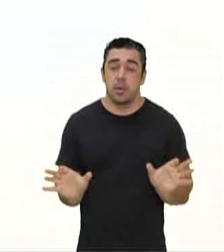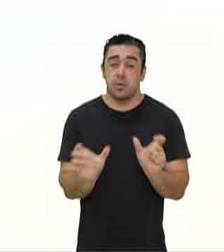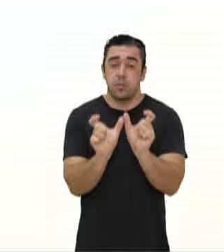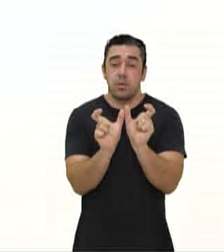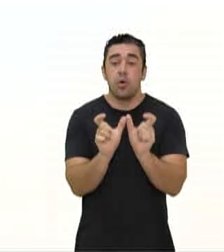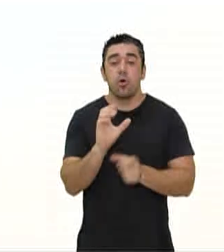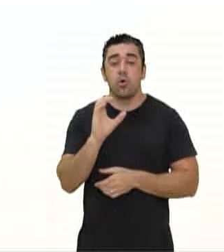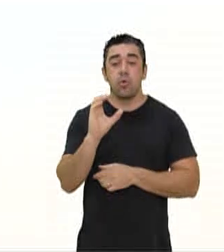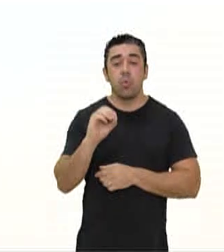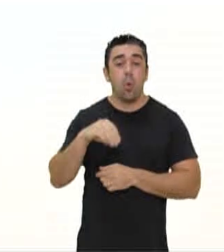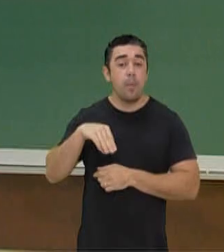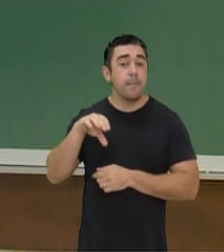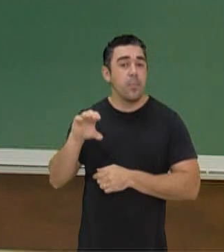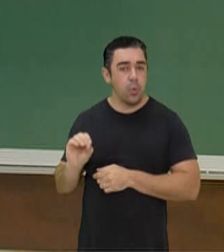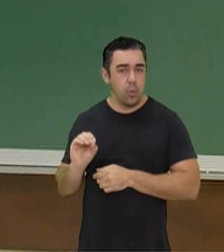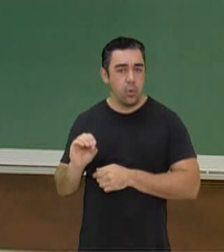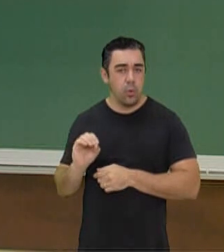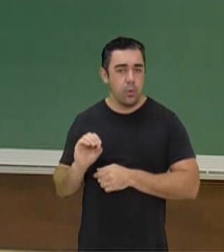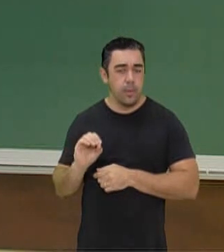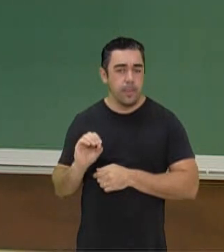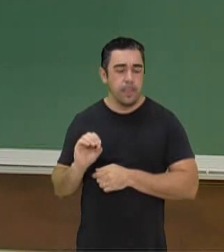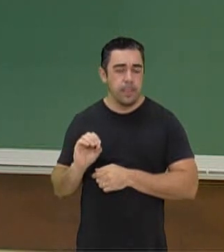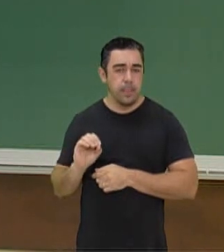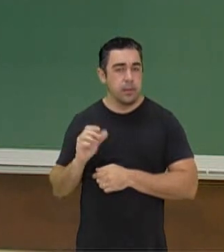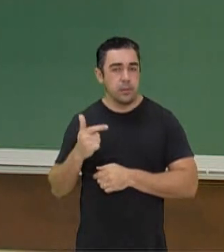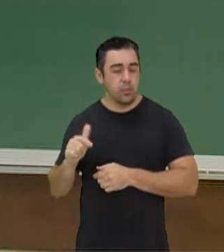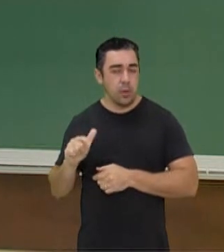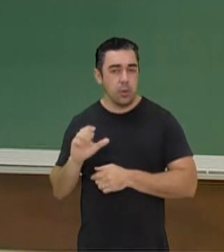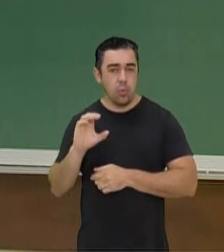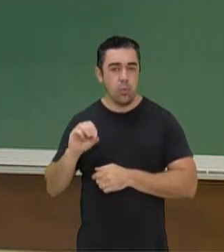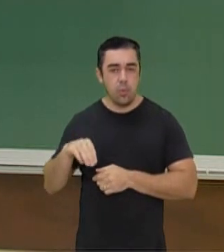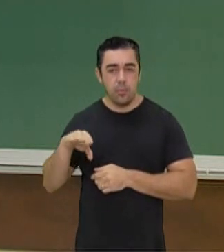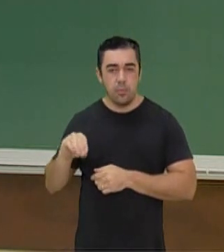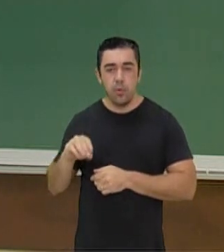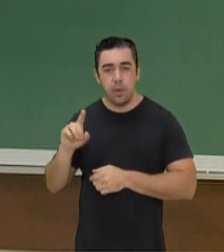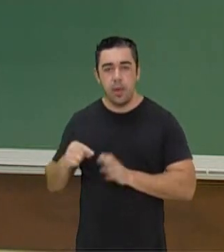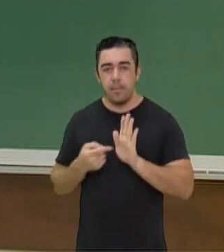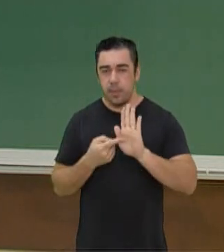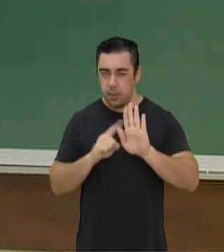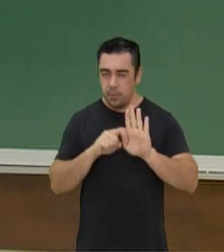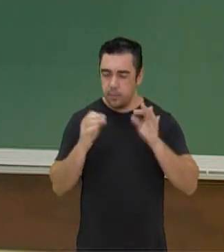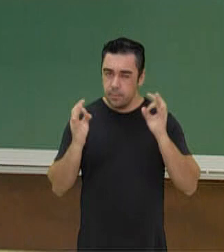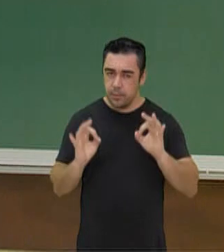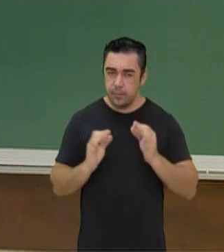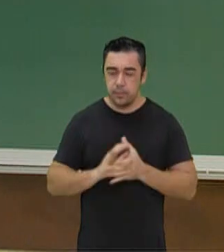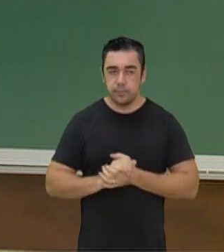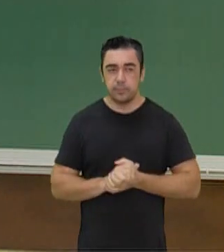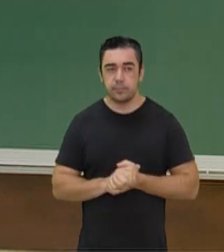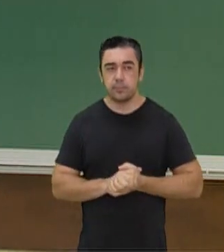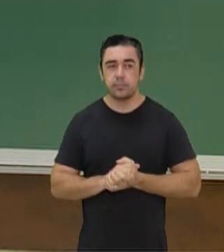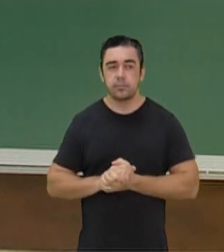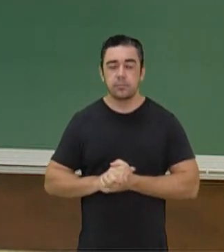o como, é como isso. Não tem, é metáfora, perfeito?